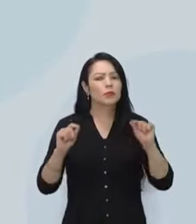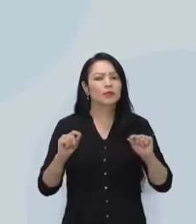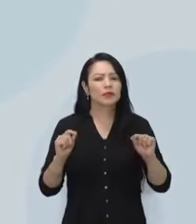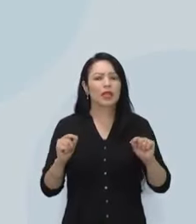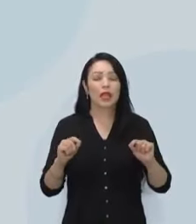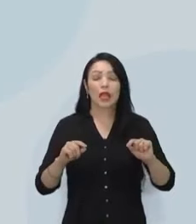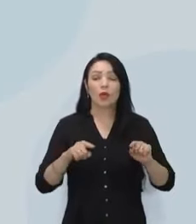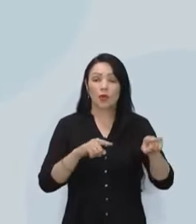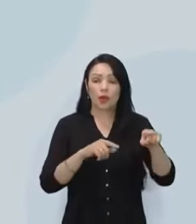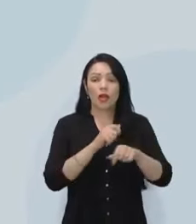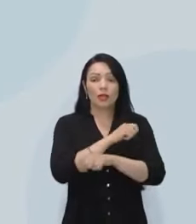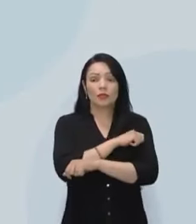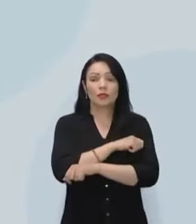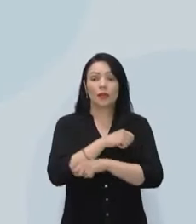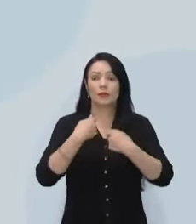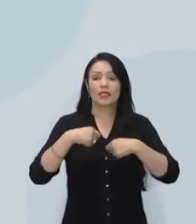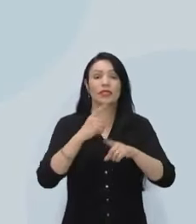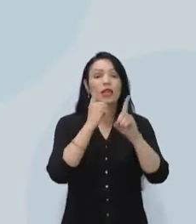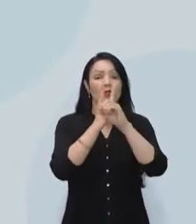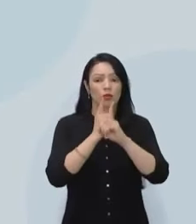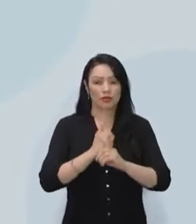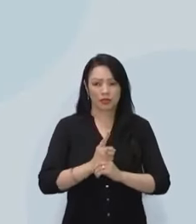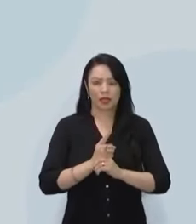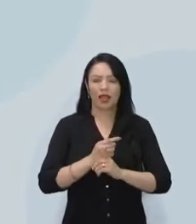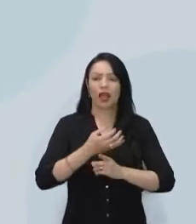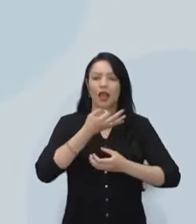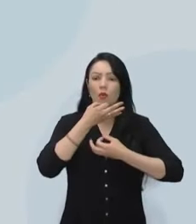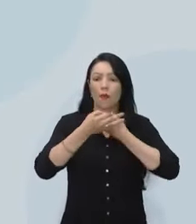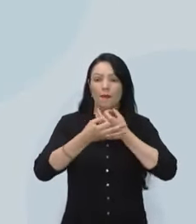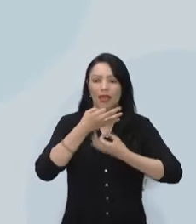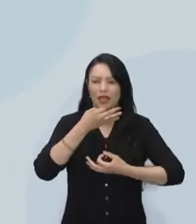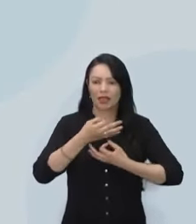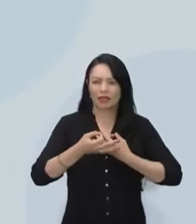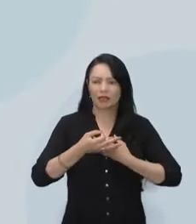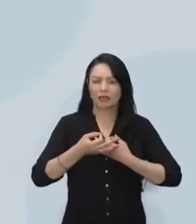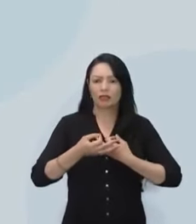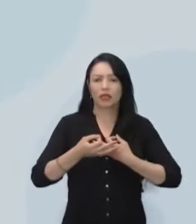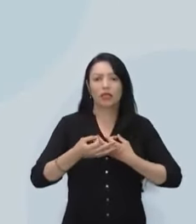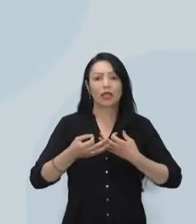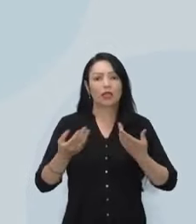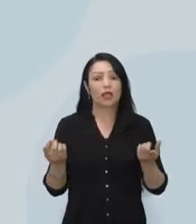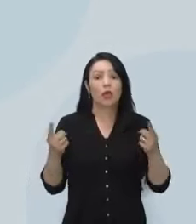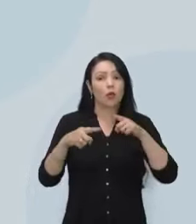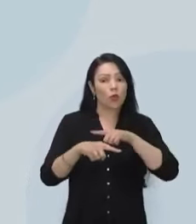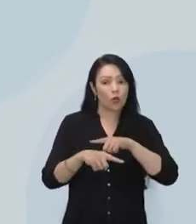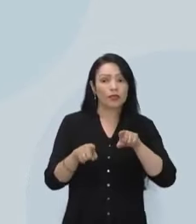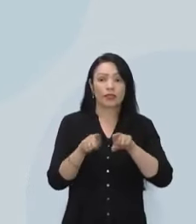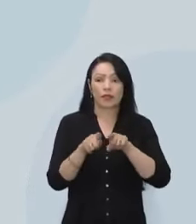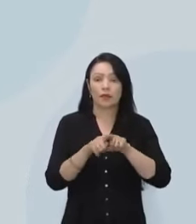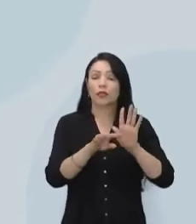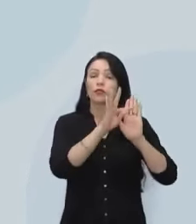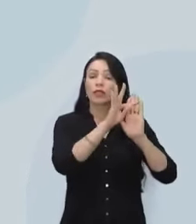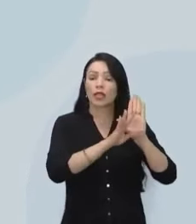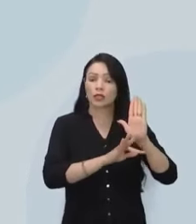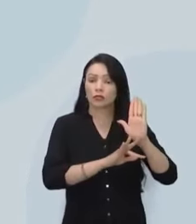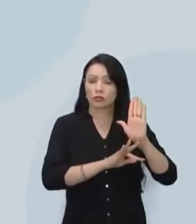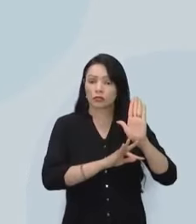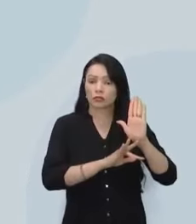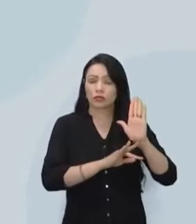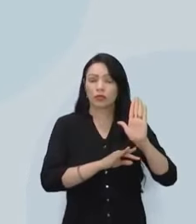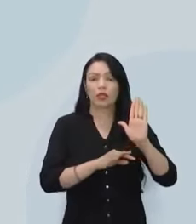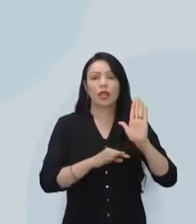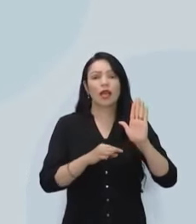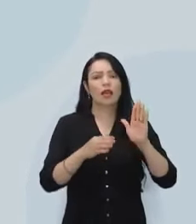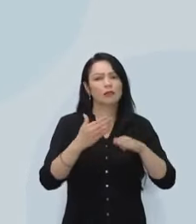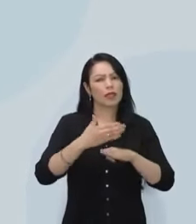O estudante tem que ser capaz de identificar argumentos e contra-argumentos explícitos em textos argumentativos. E para